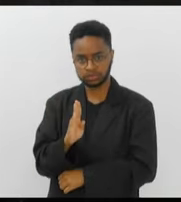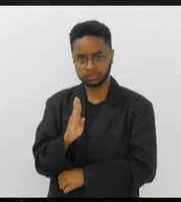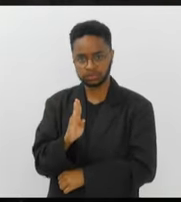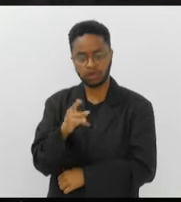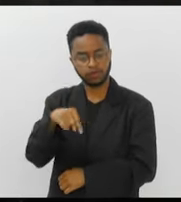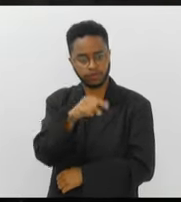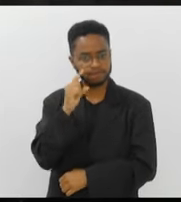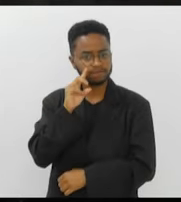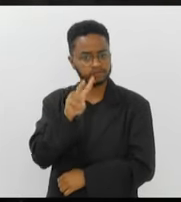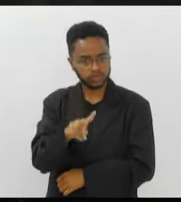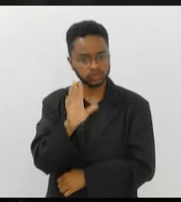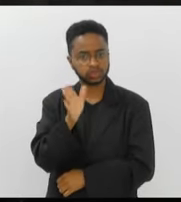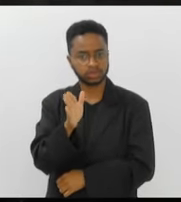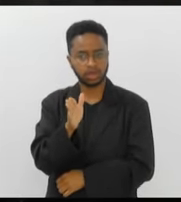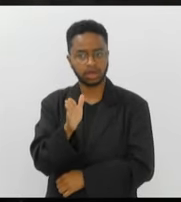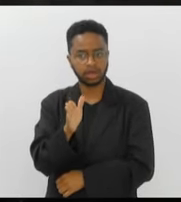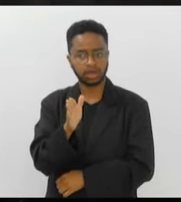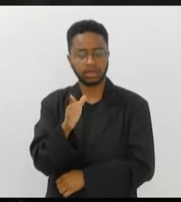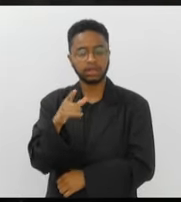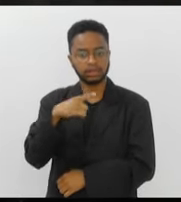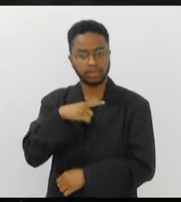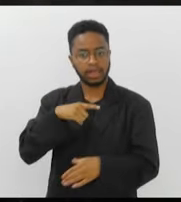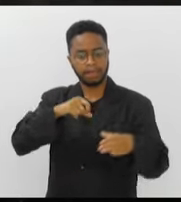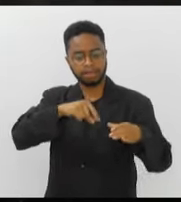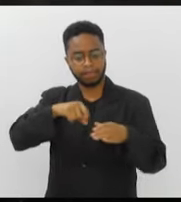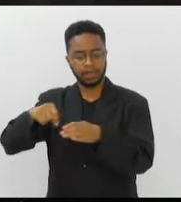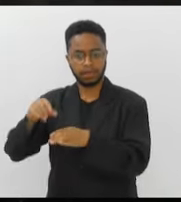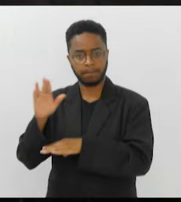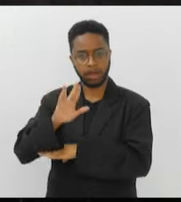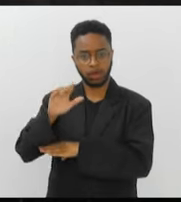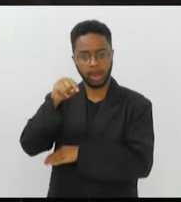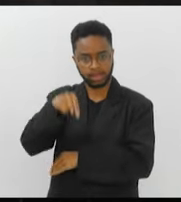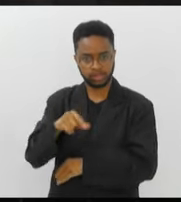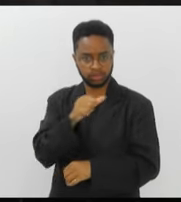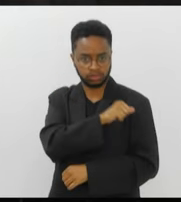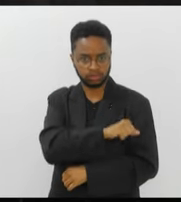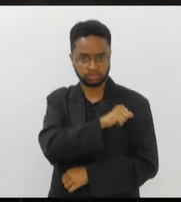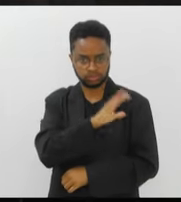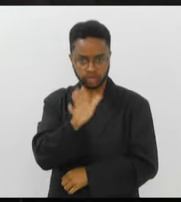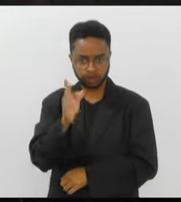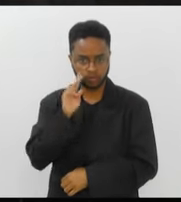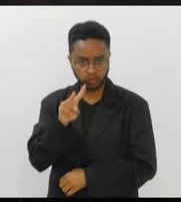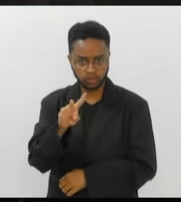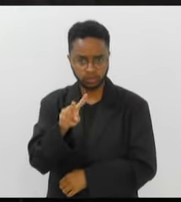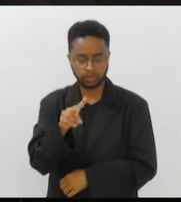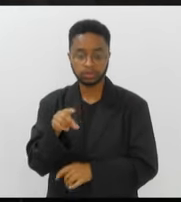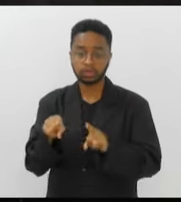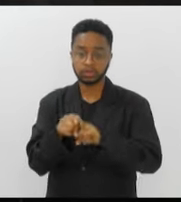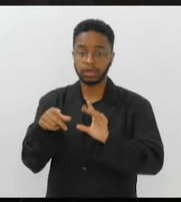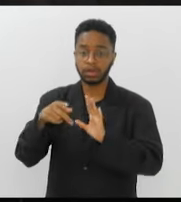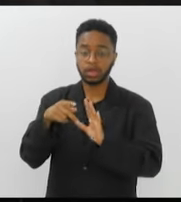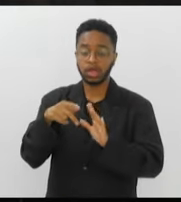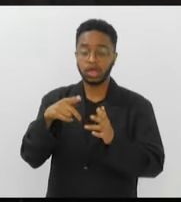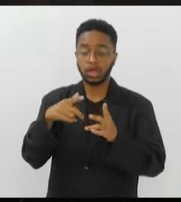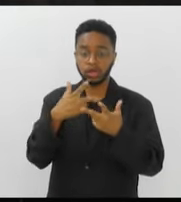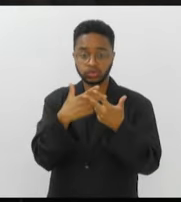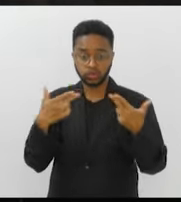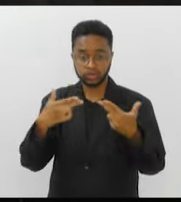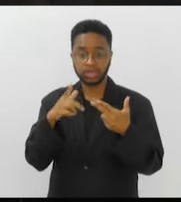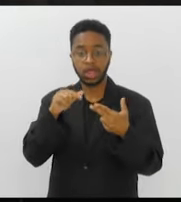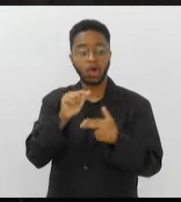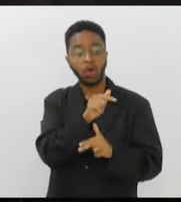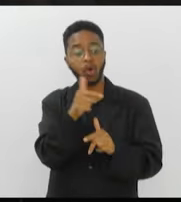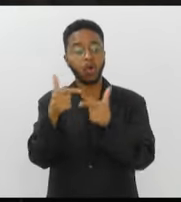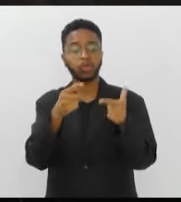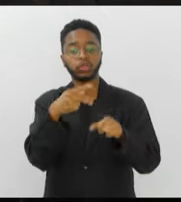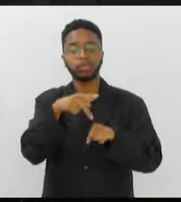viram alguma vez ser apreendido plantação de maconha aqui no Rio de Janeiro? Essa porcaria vem toda de fora, então, senhor presidente.